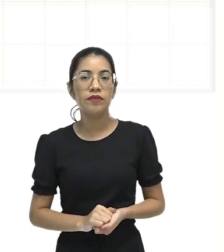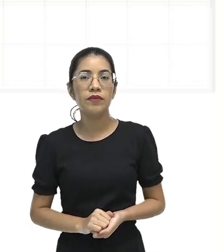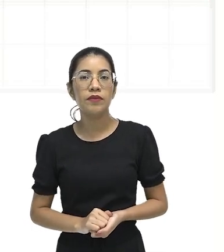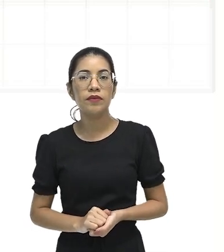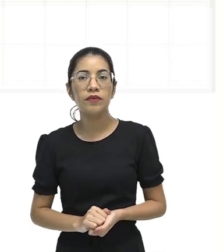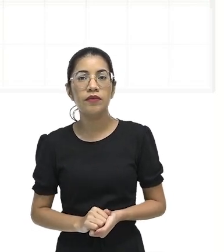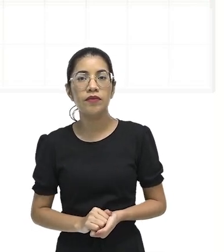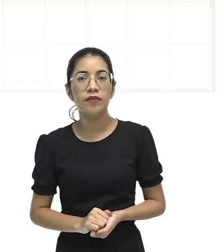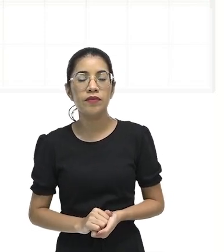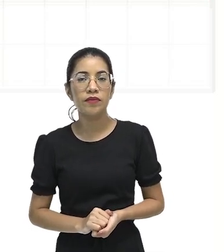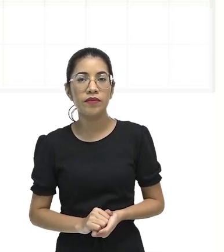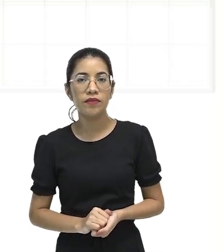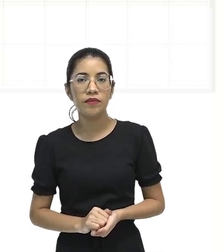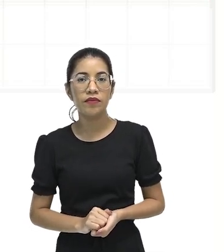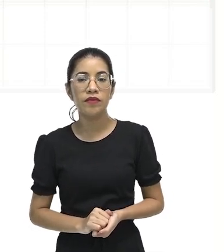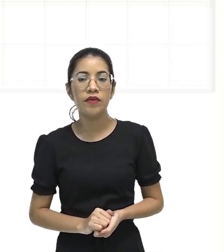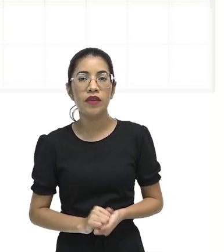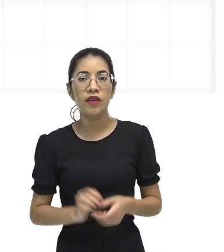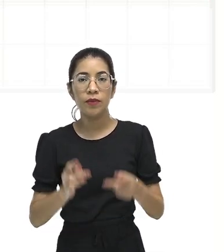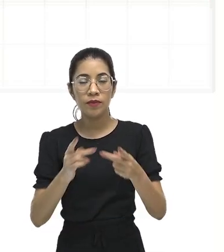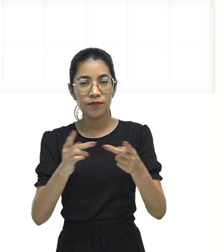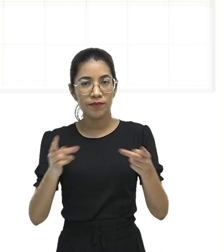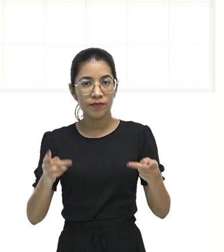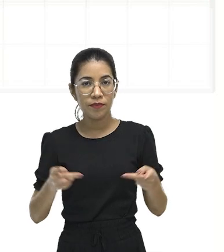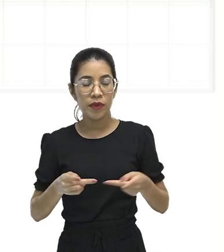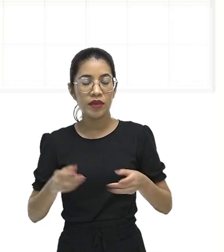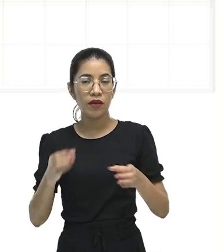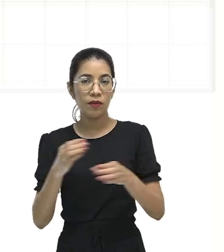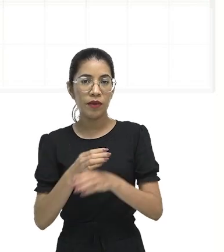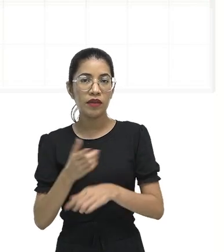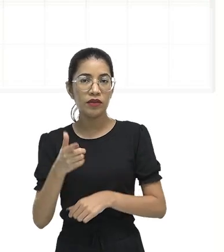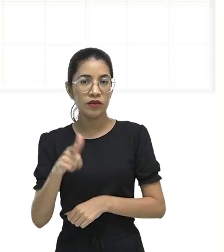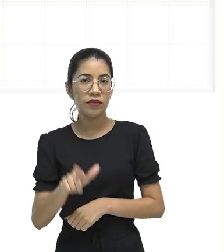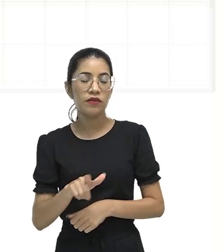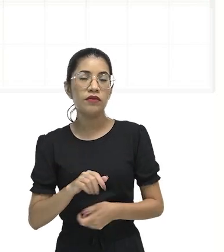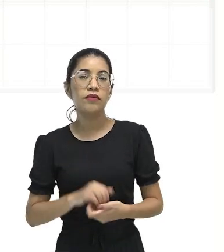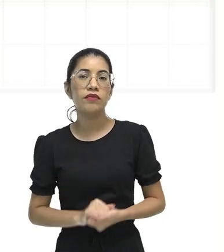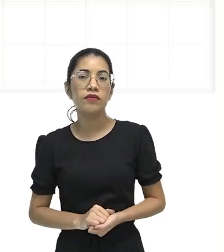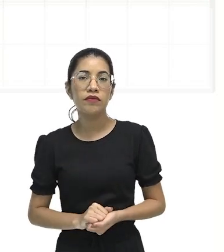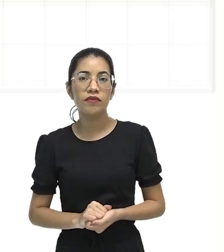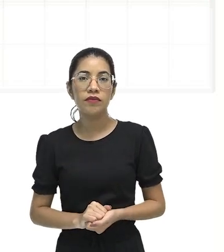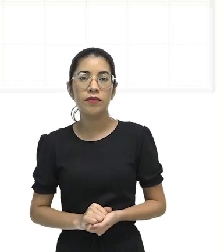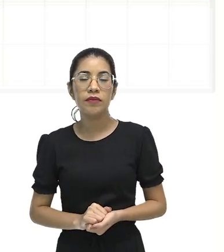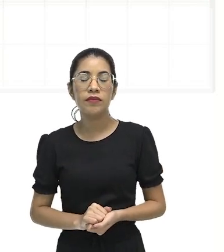100% da pizza. Então, eu tenho a pizza inteira novamente. Perceberam?